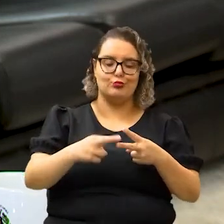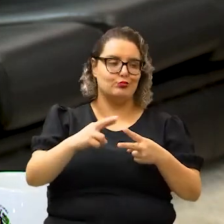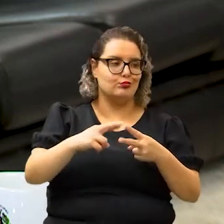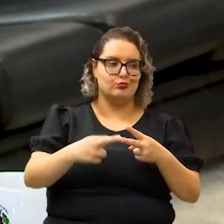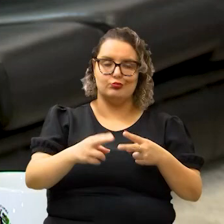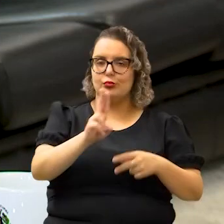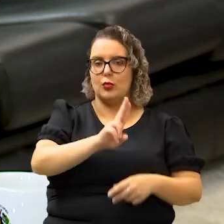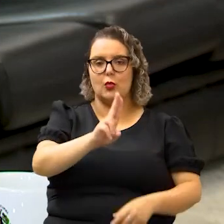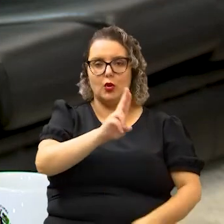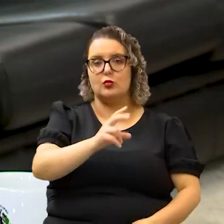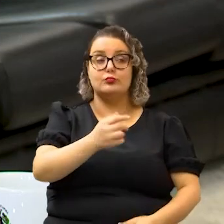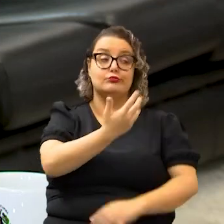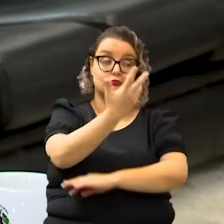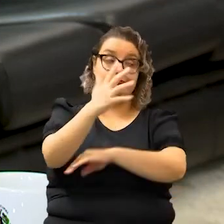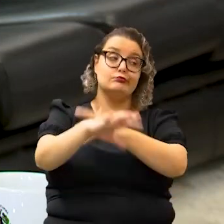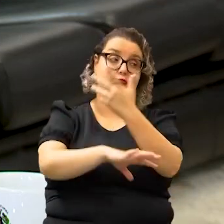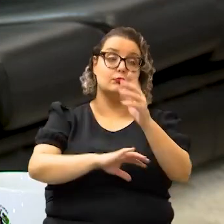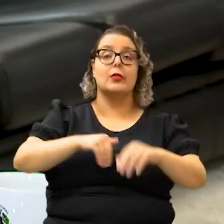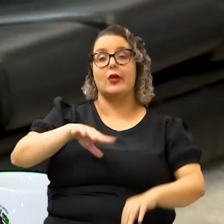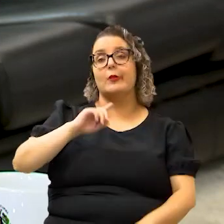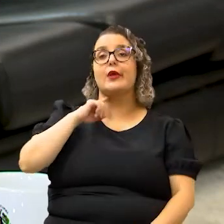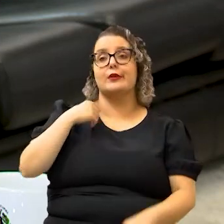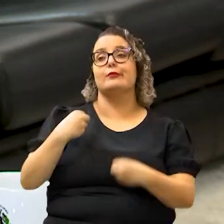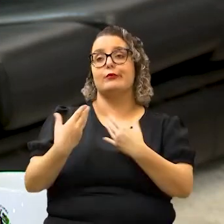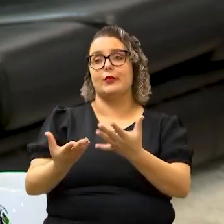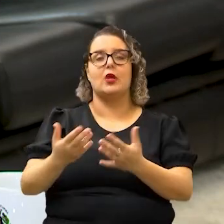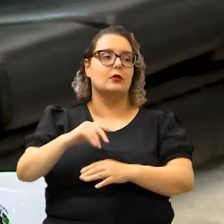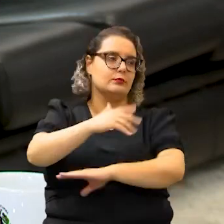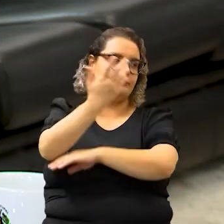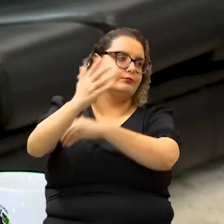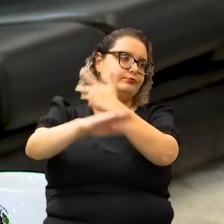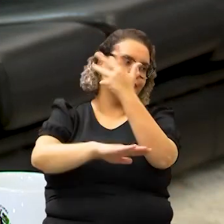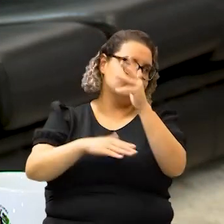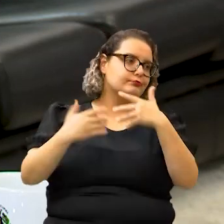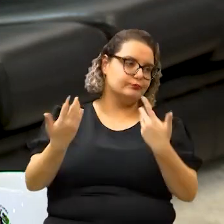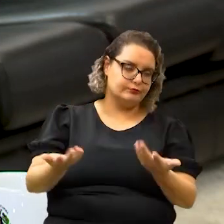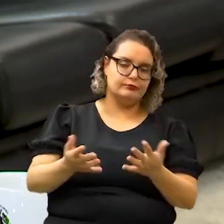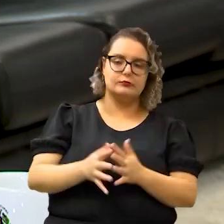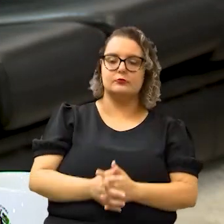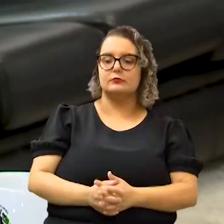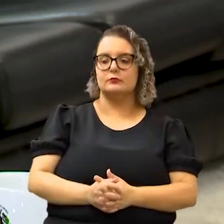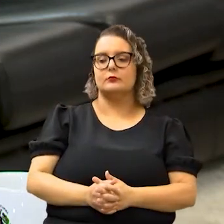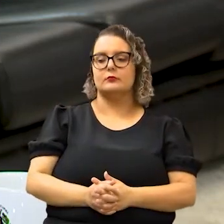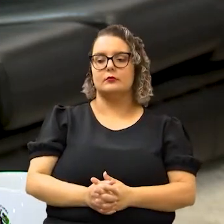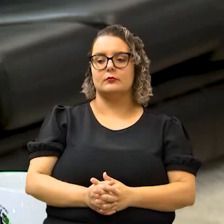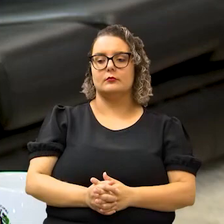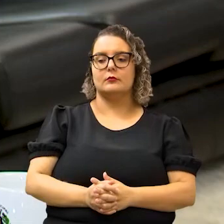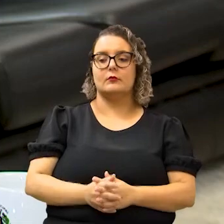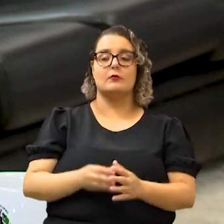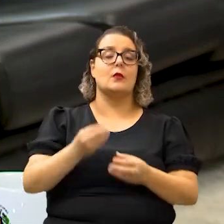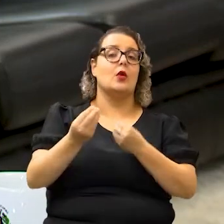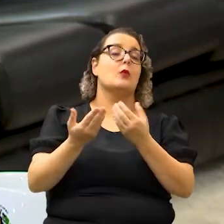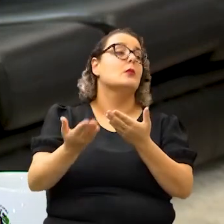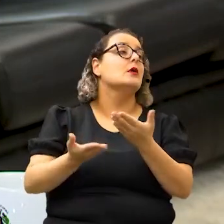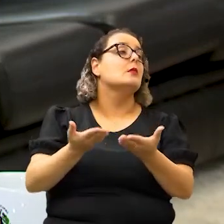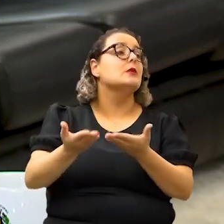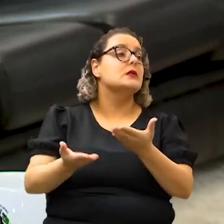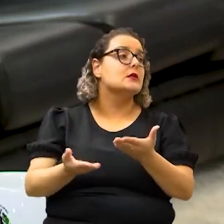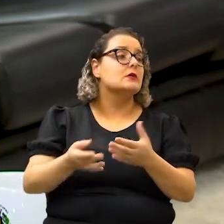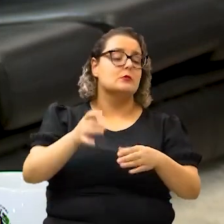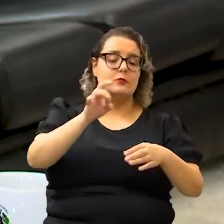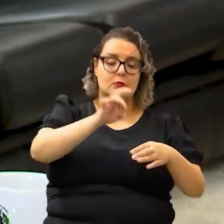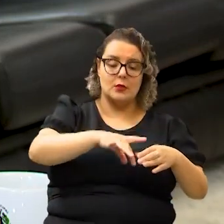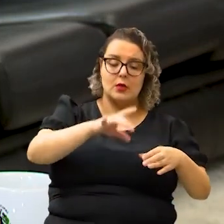gente retira da natureza e mais resíduo a gente devolve para a natureza. Então, como